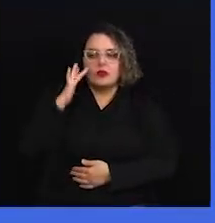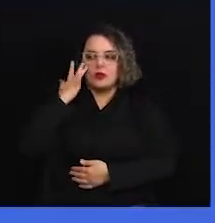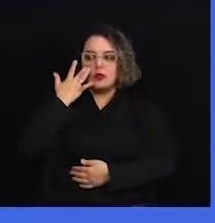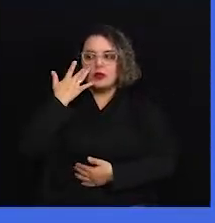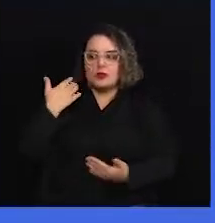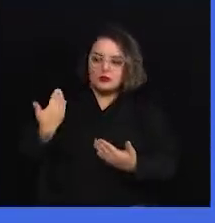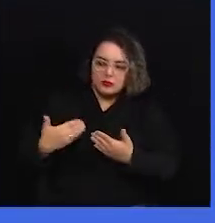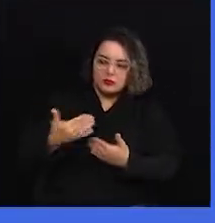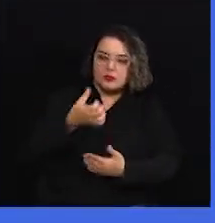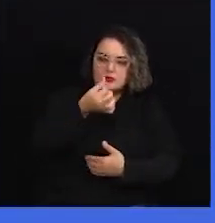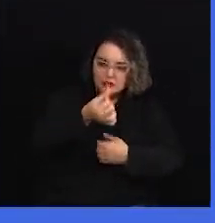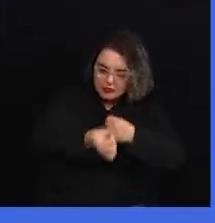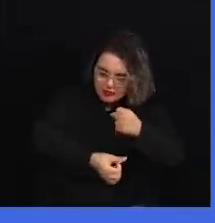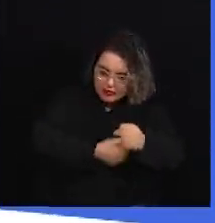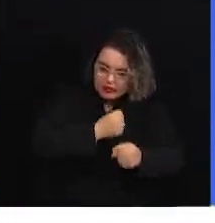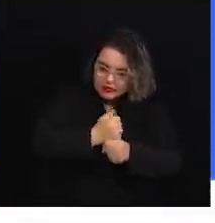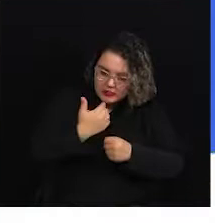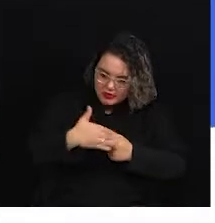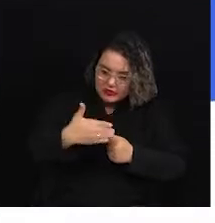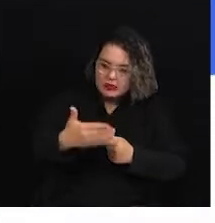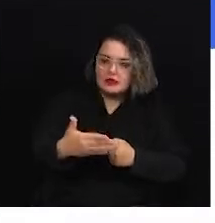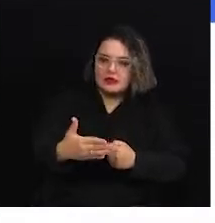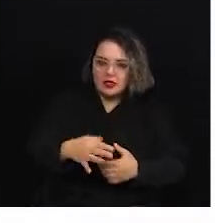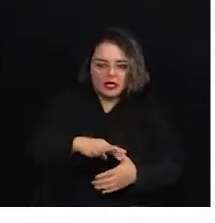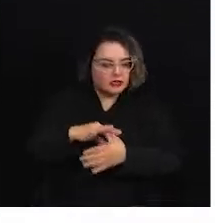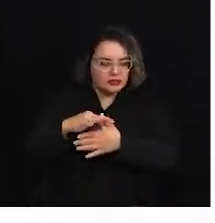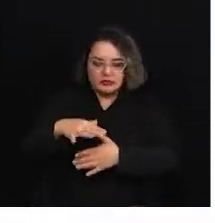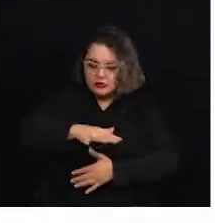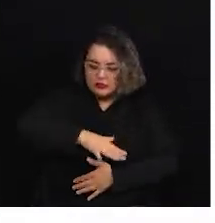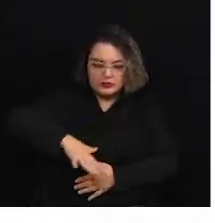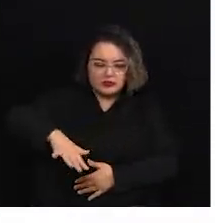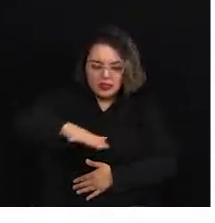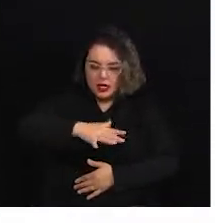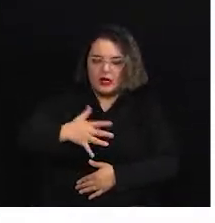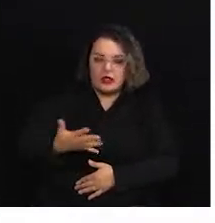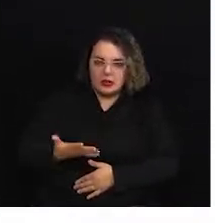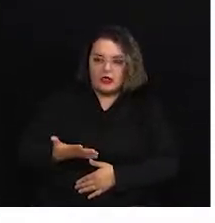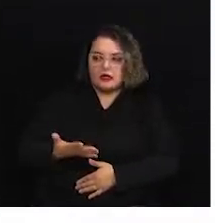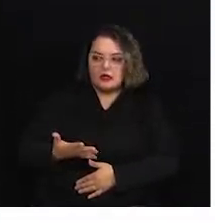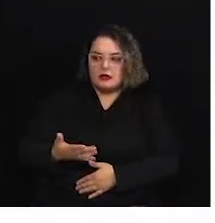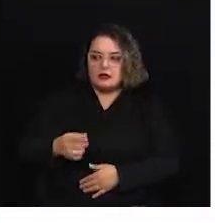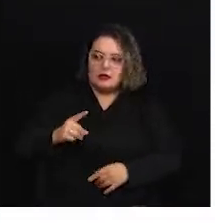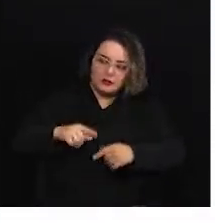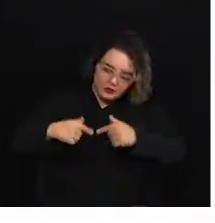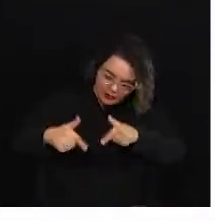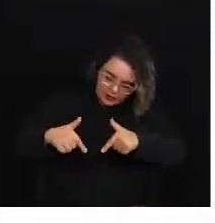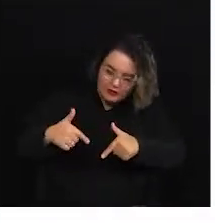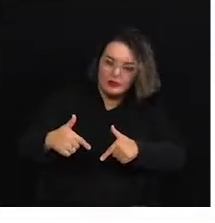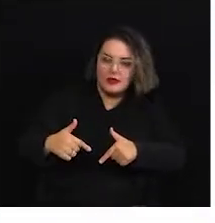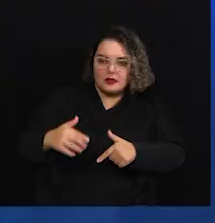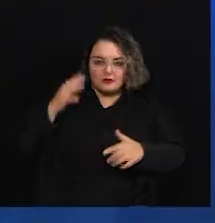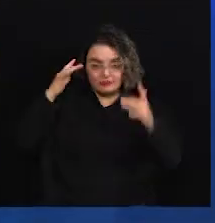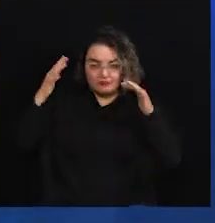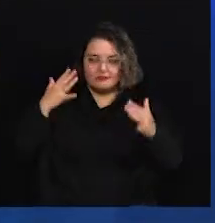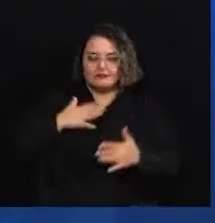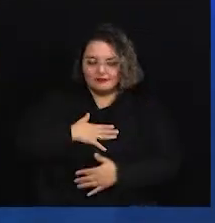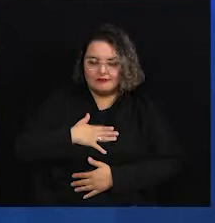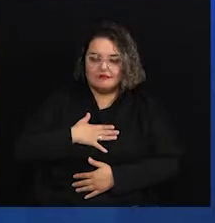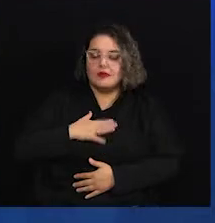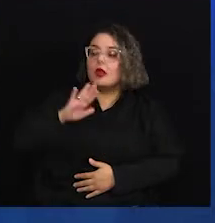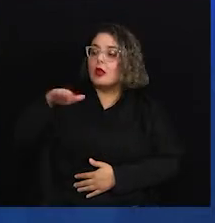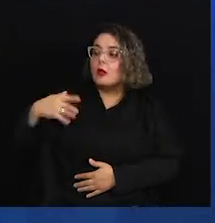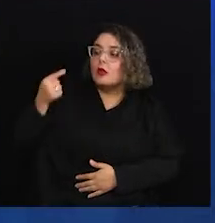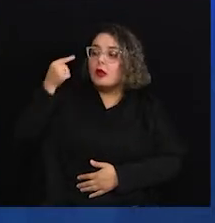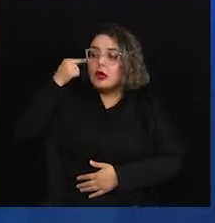eu acho que para os próximos 6 anos é a gente conseguir ser líder de mercado aqui. Esse aqui é o meu sonho, é o que eu estou trabalhando todo dia. Quando